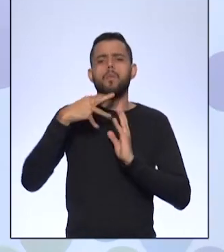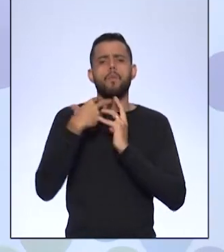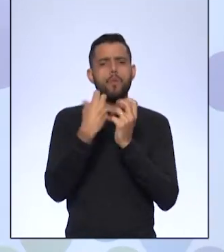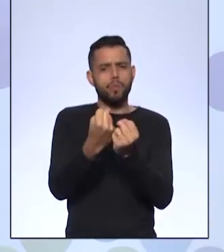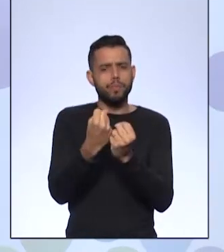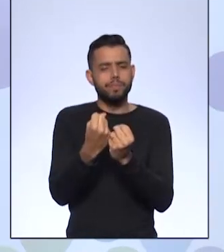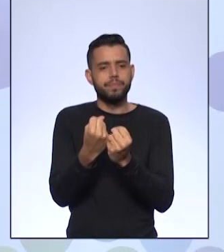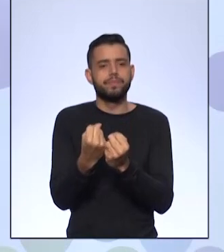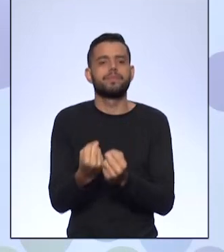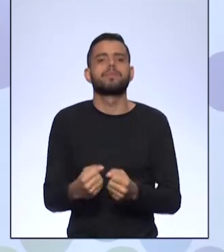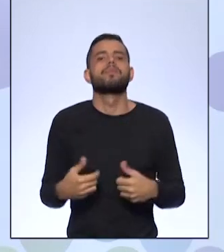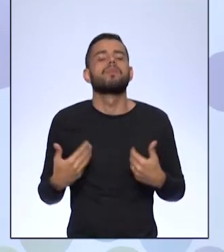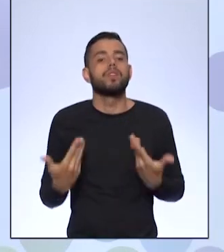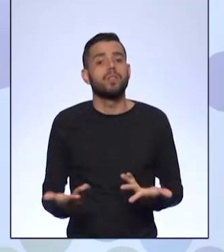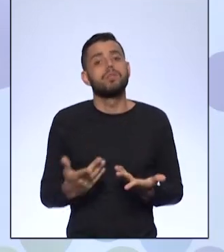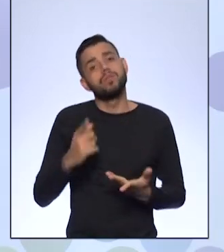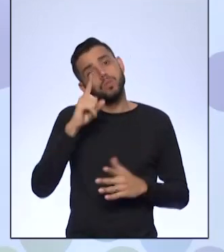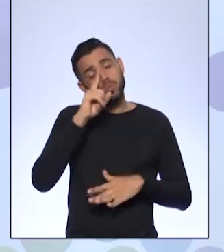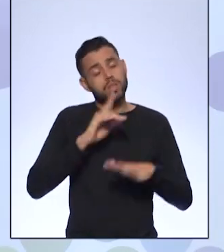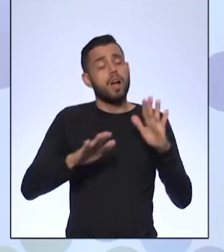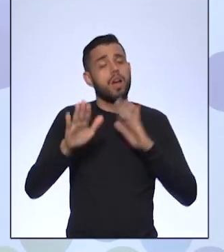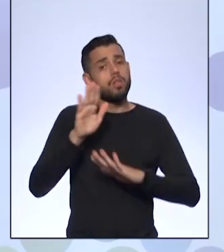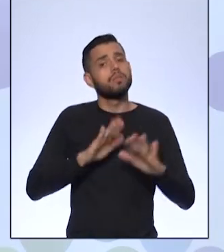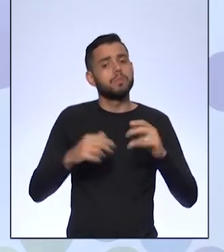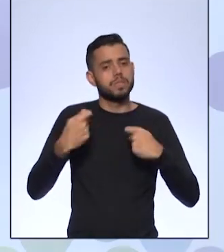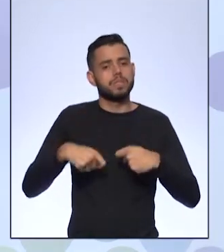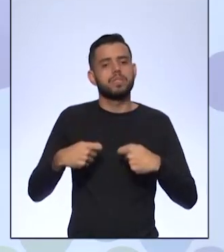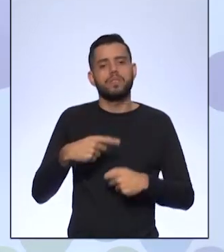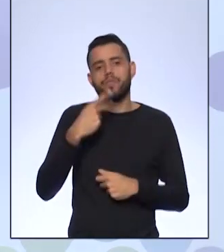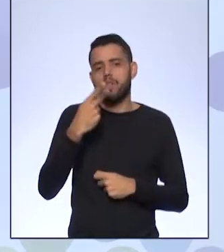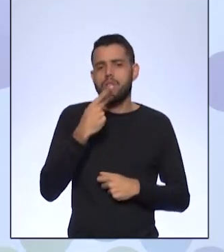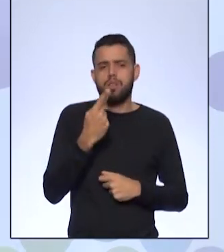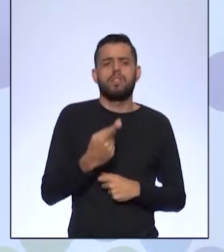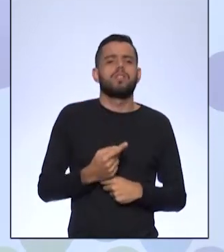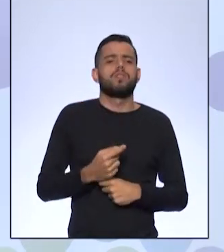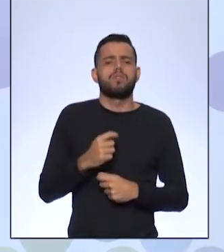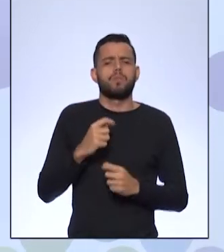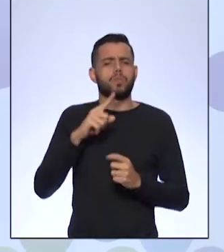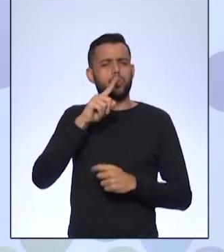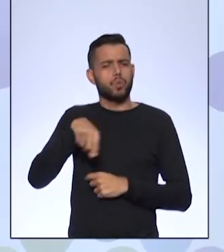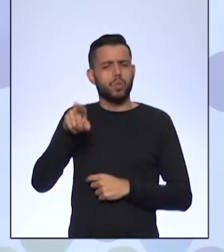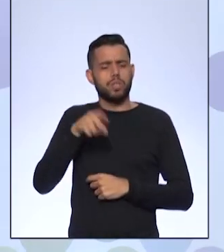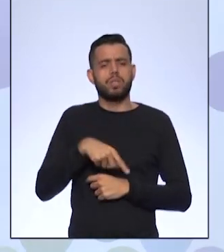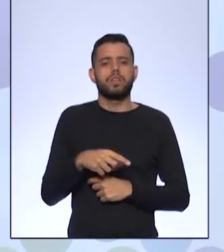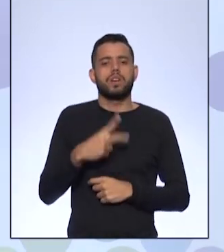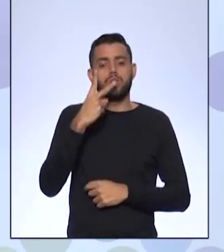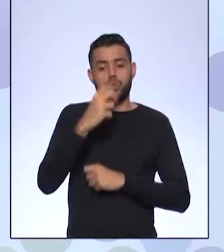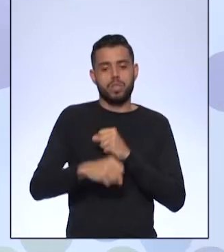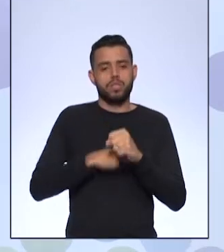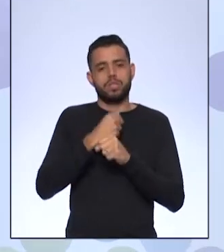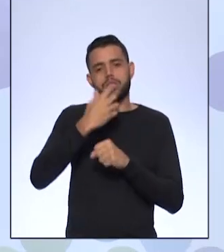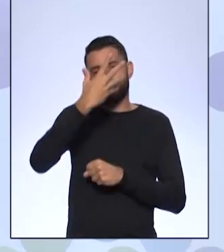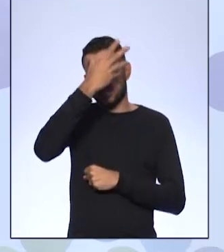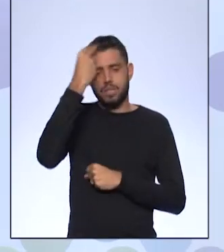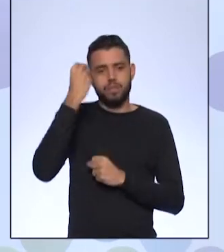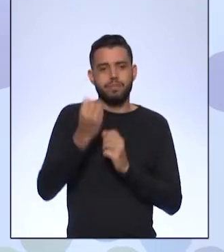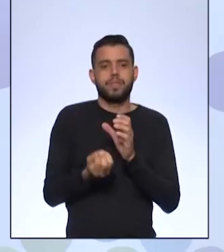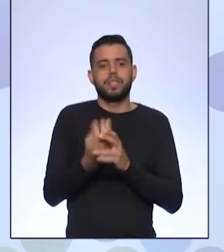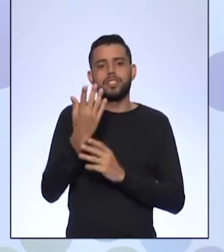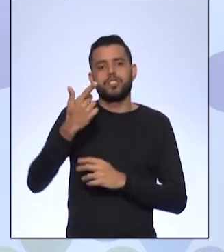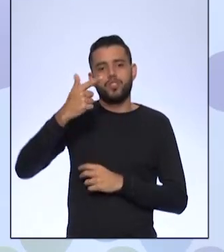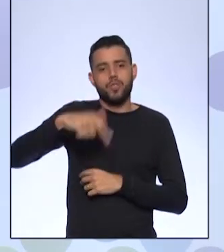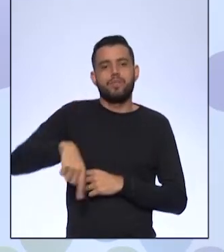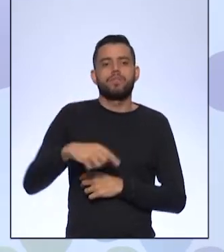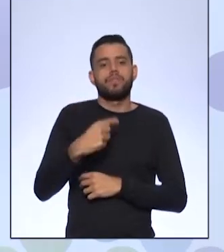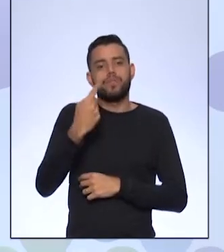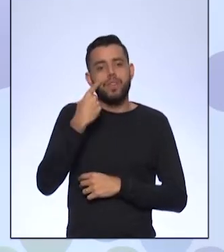cuidados que, às vezes, a gente... na época, todo mundo falou, rouba os dados, vamos excluir. Aí, passou 2 anos, todo mundo esqueceu, aí o aplicativo aparece de novo. Olha como